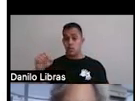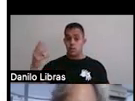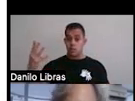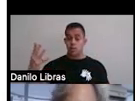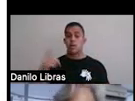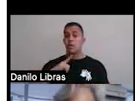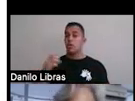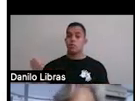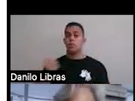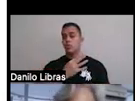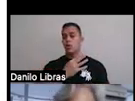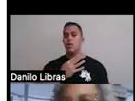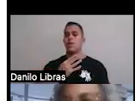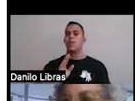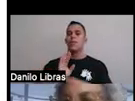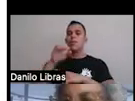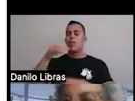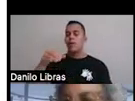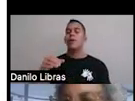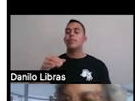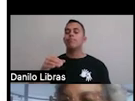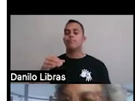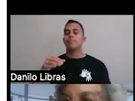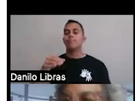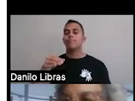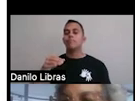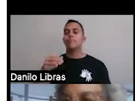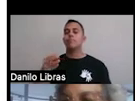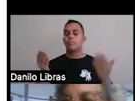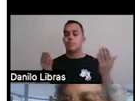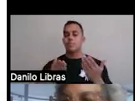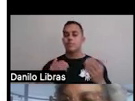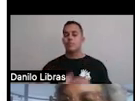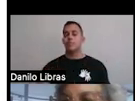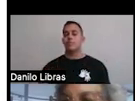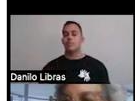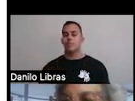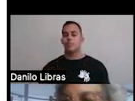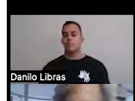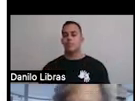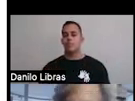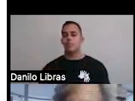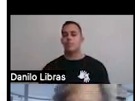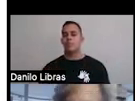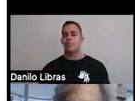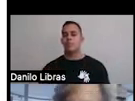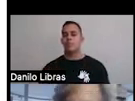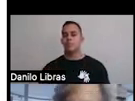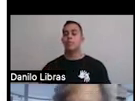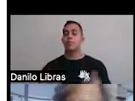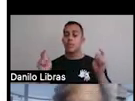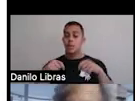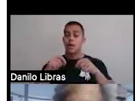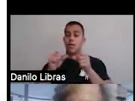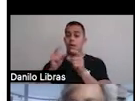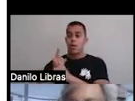agora, se vocês vão no Seio Franco, eles já podem sequenciar o seu próprio